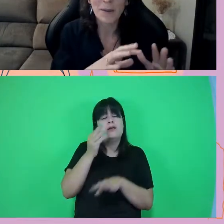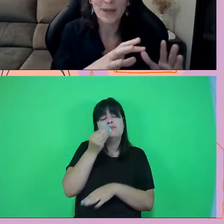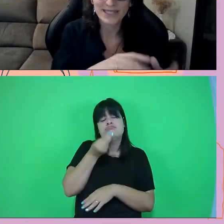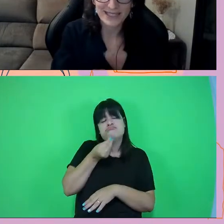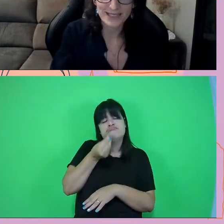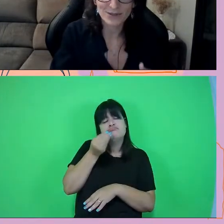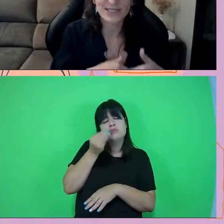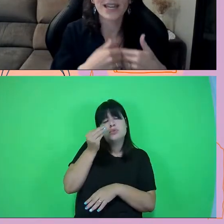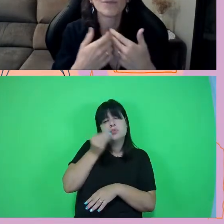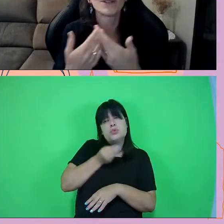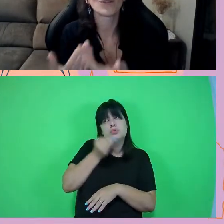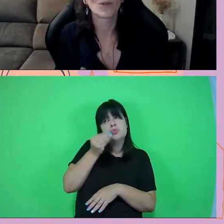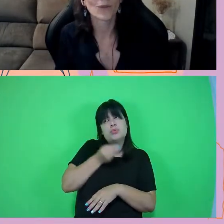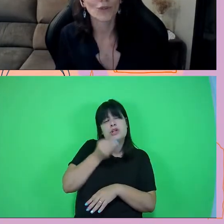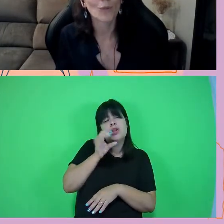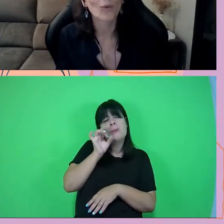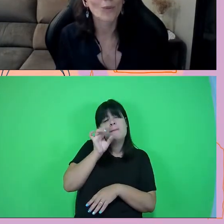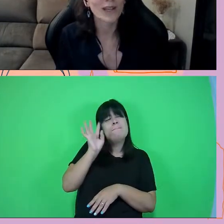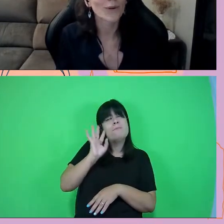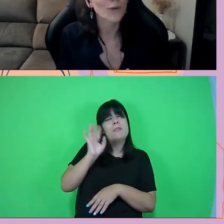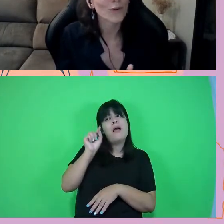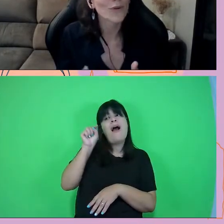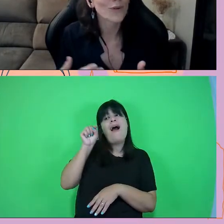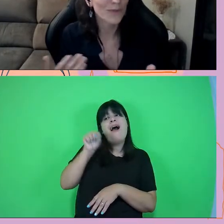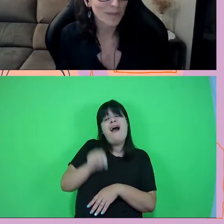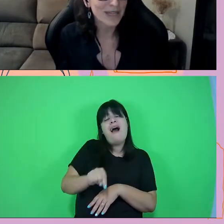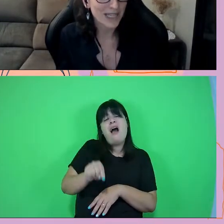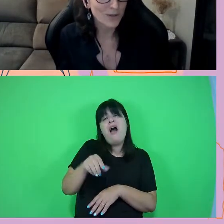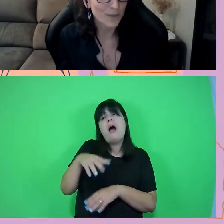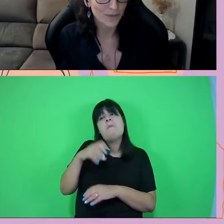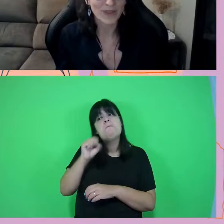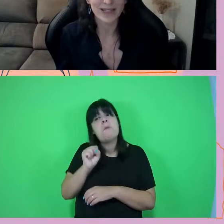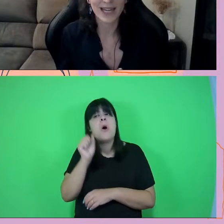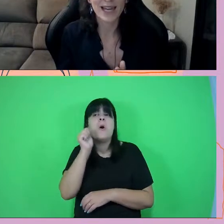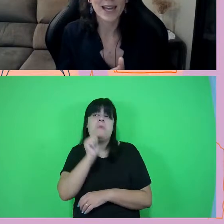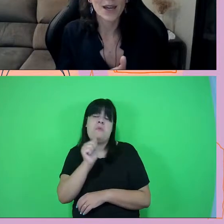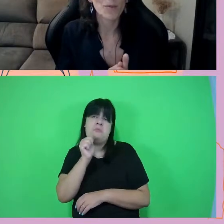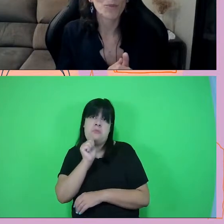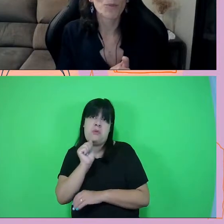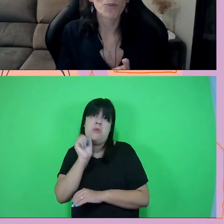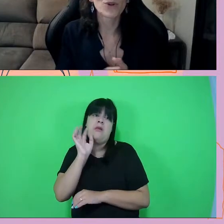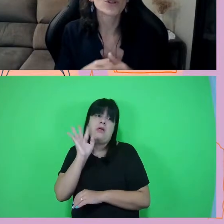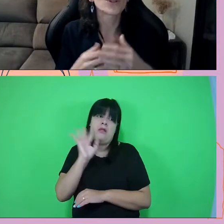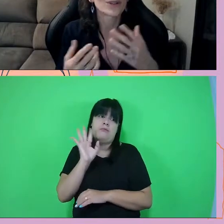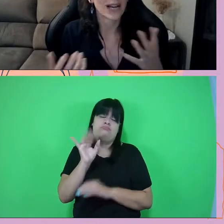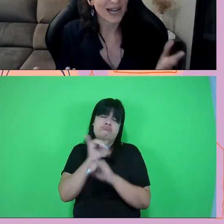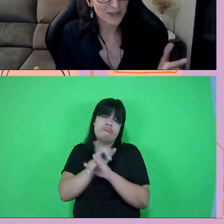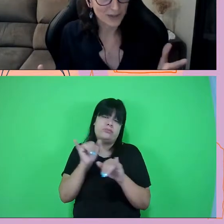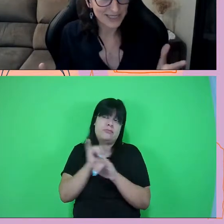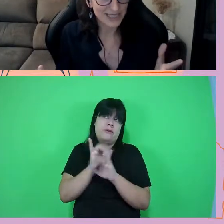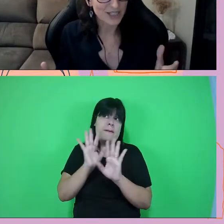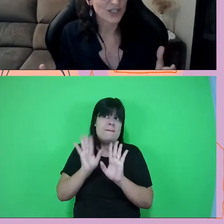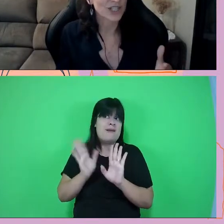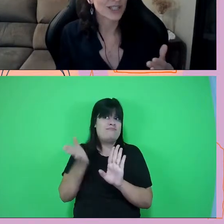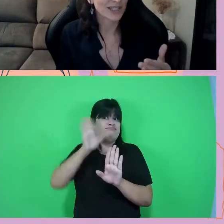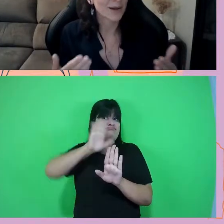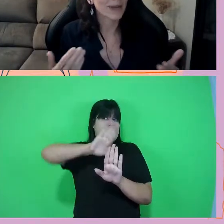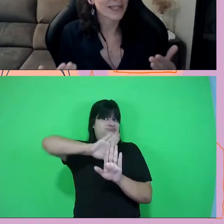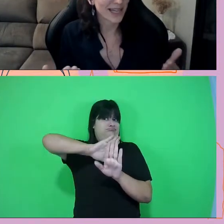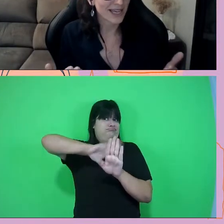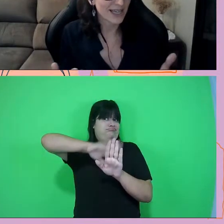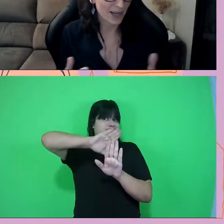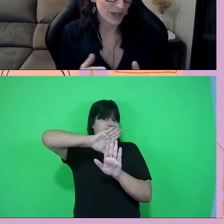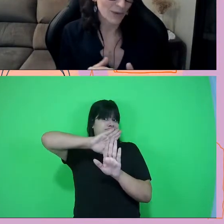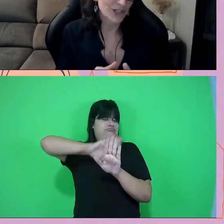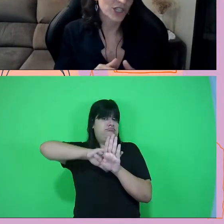né, pensando sempre no público feminino, né. Sim. Por outro lado, assim, a gente